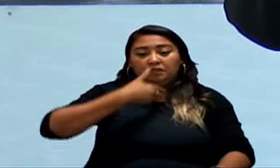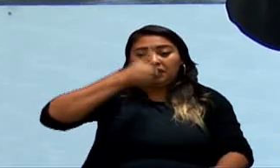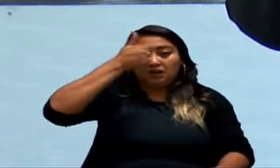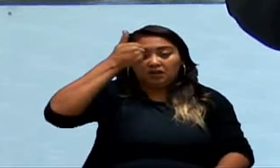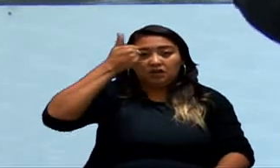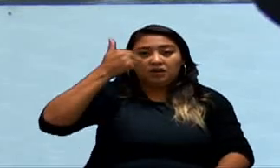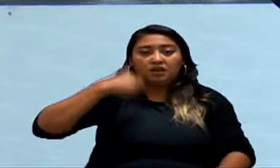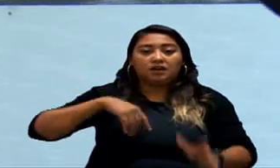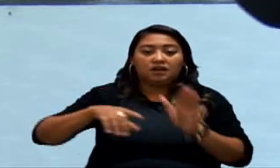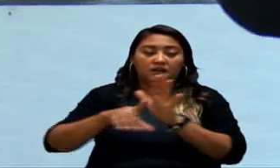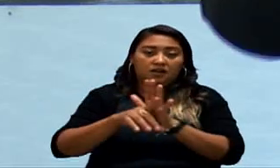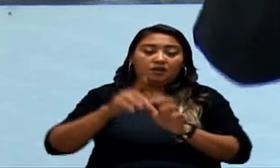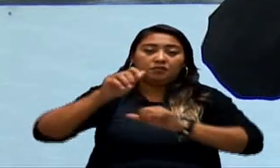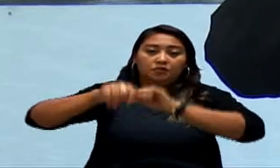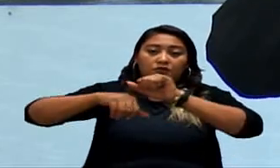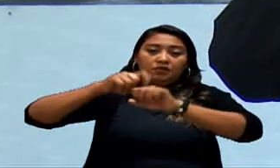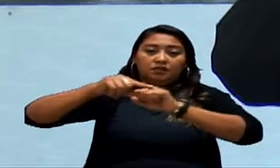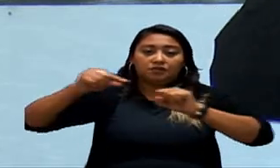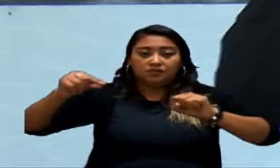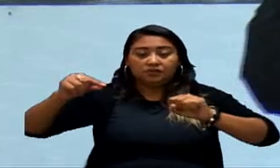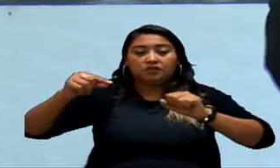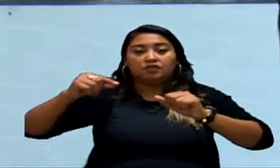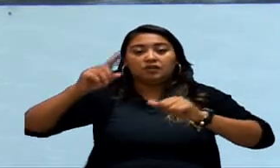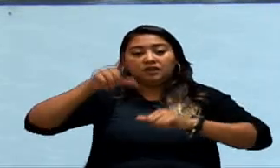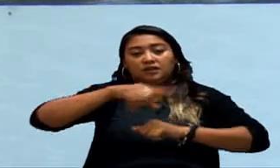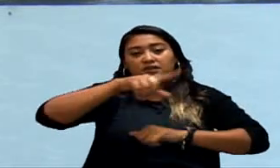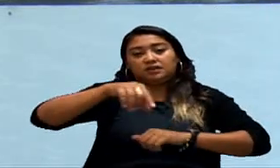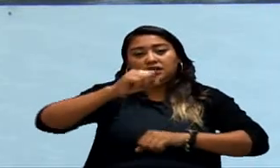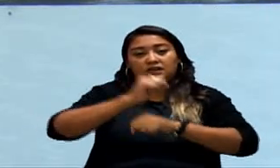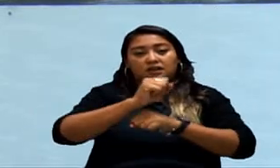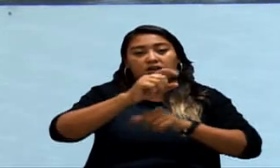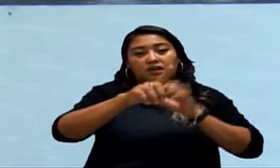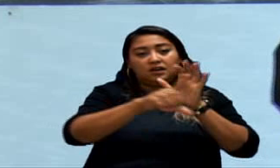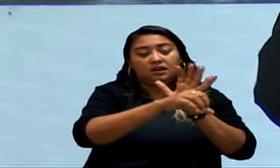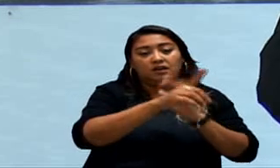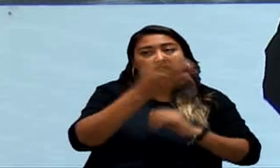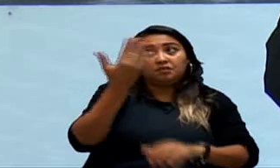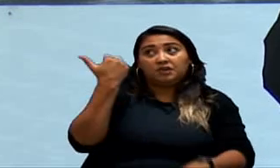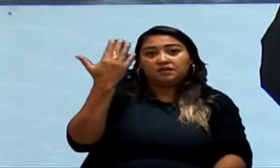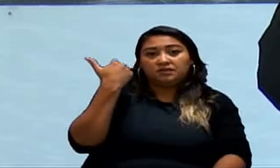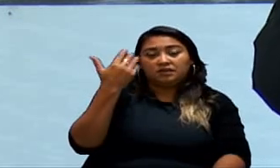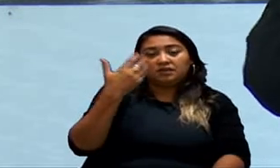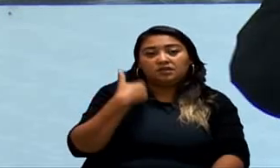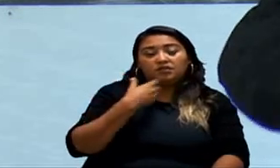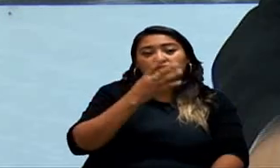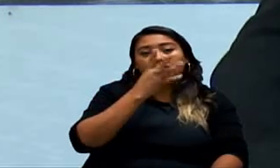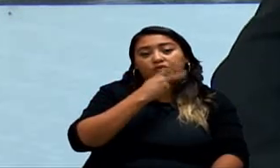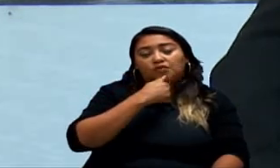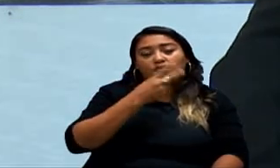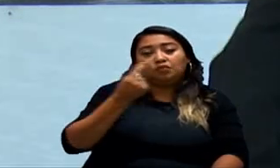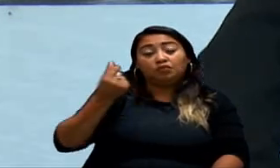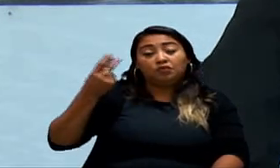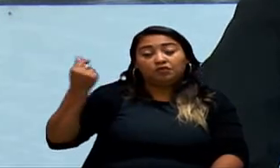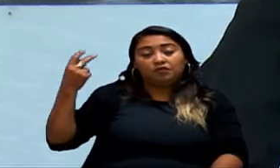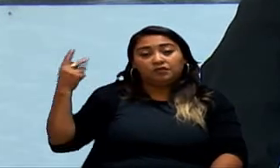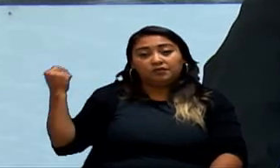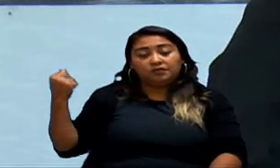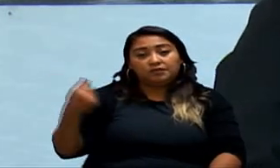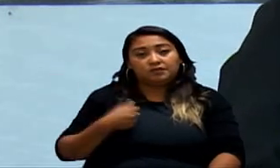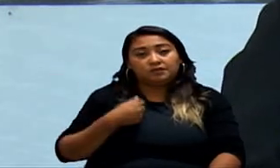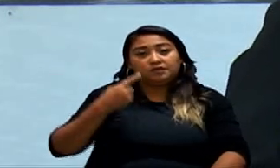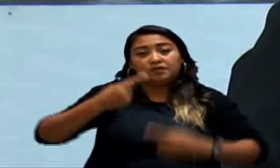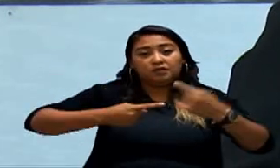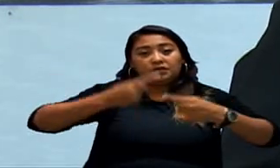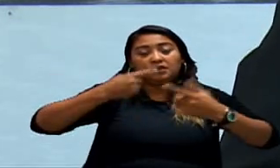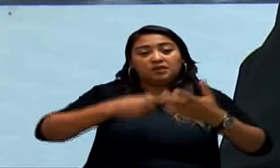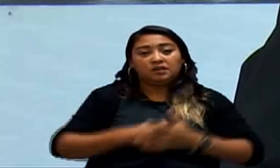melhora a lei, altera um artigo, não cancela a lei de um companheiro que no passado demorou muito tempo para se debater,